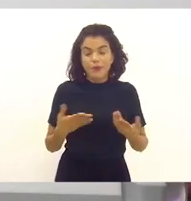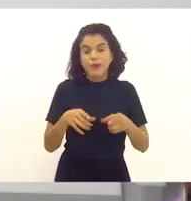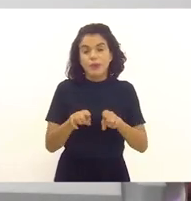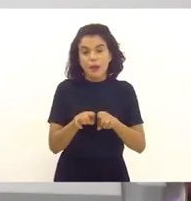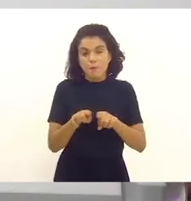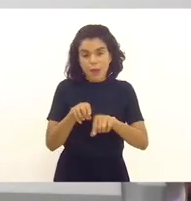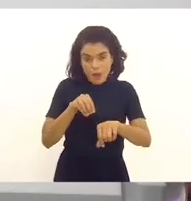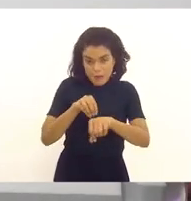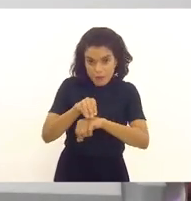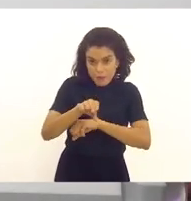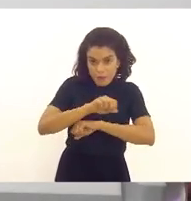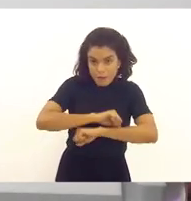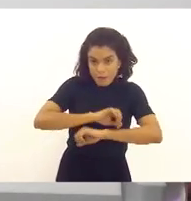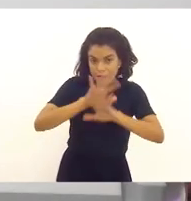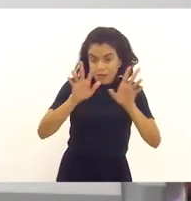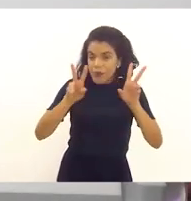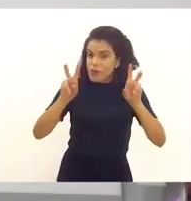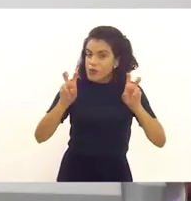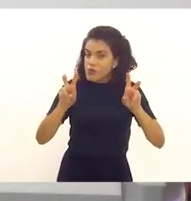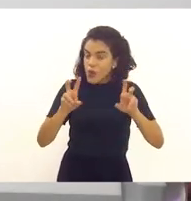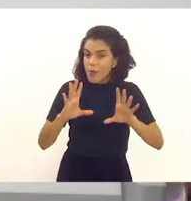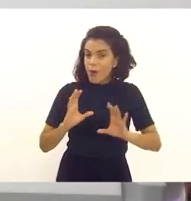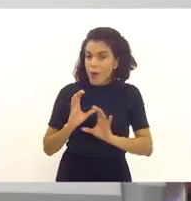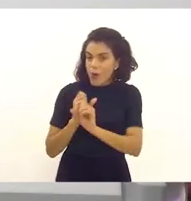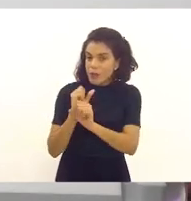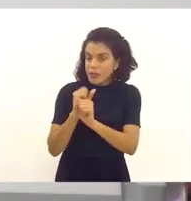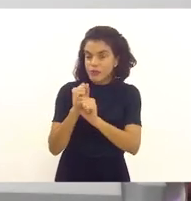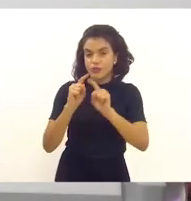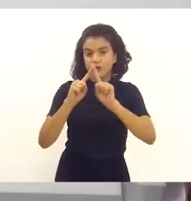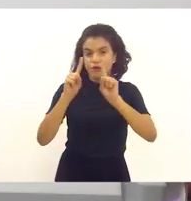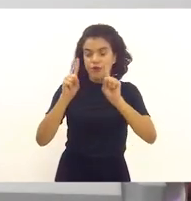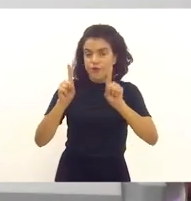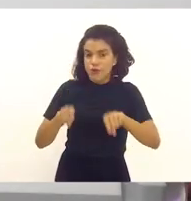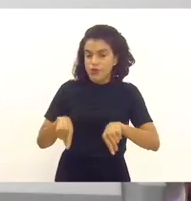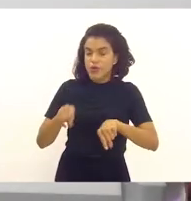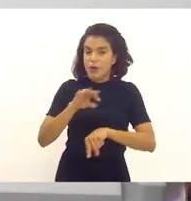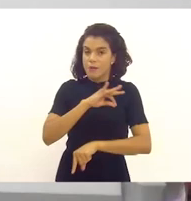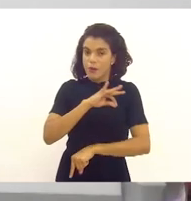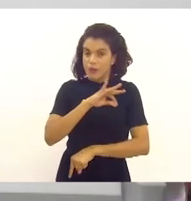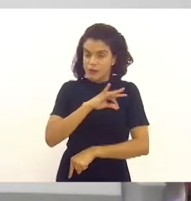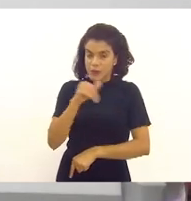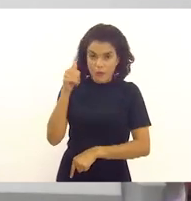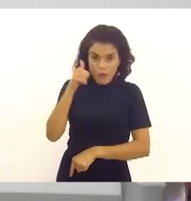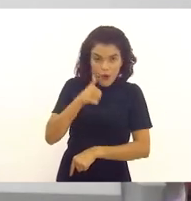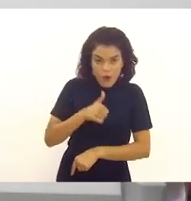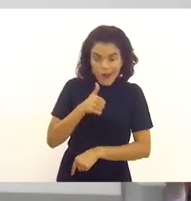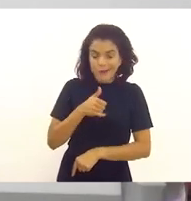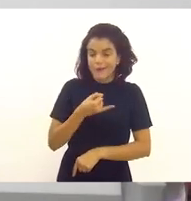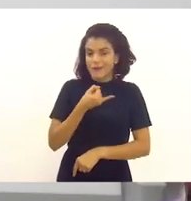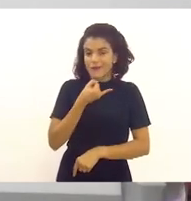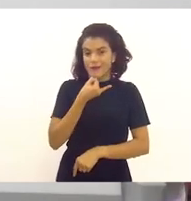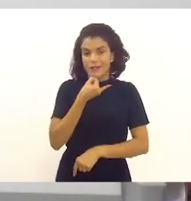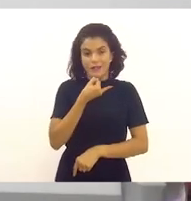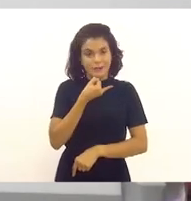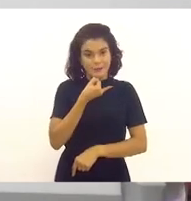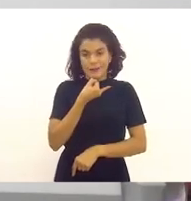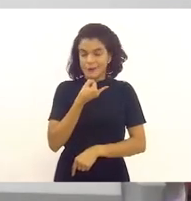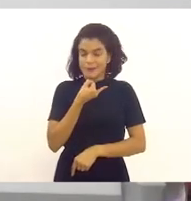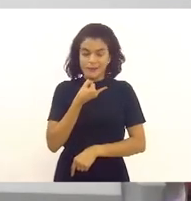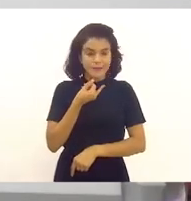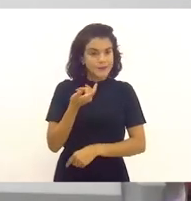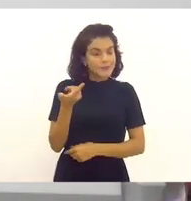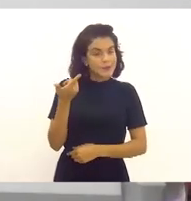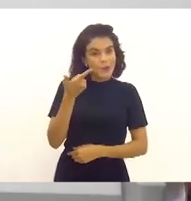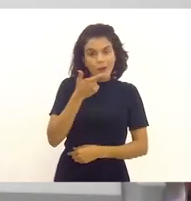esclarecendo com relação quantitativa de policiais mulheres infelizmente nós não chegamos de dentro